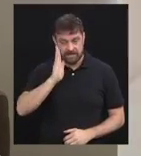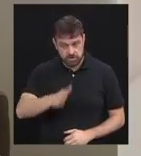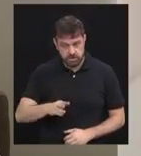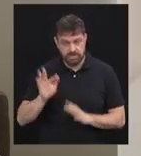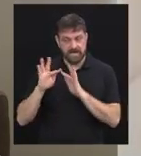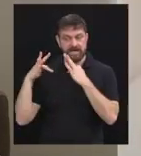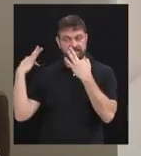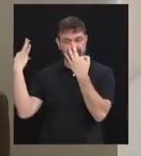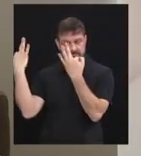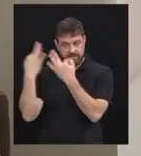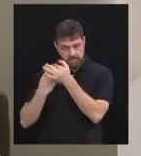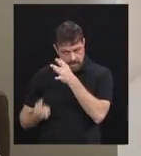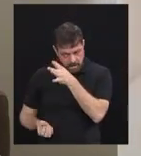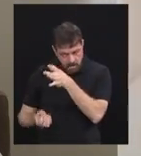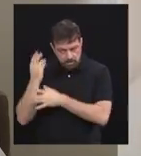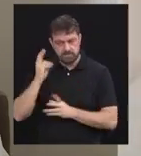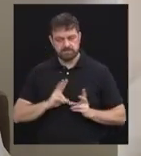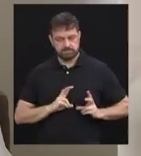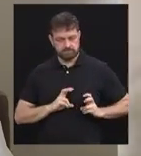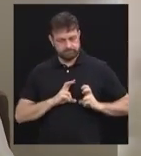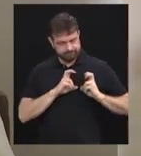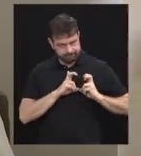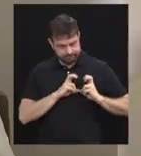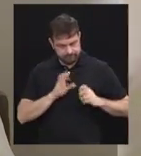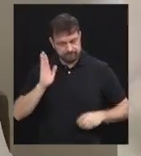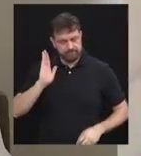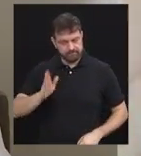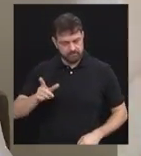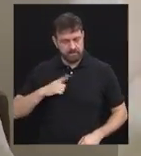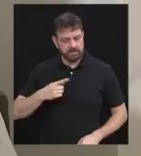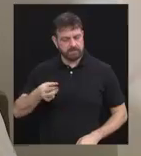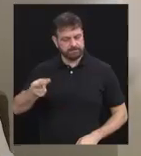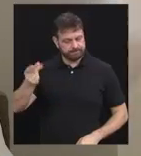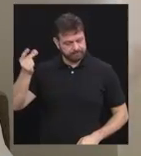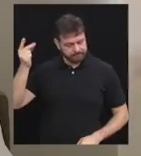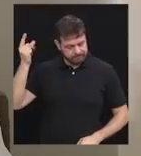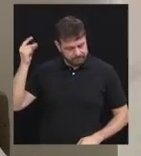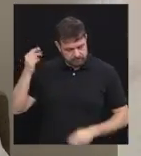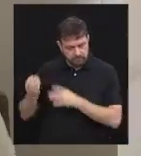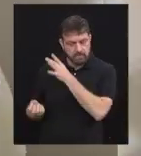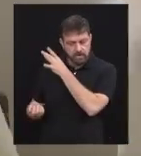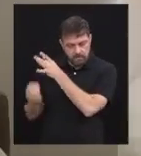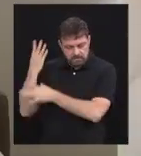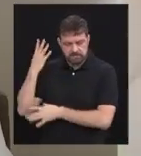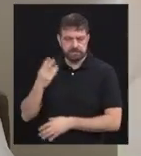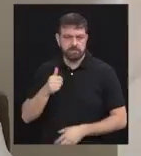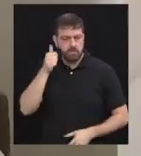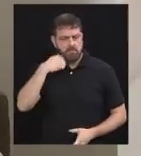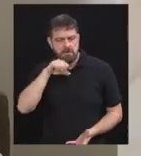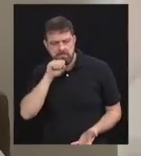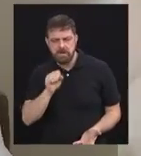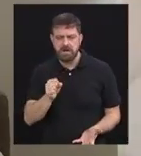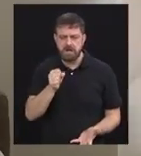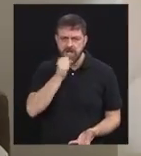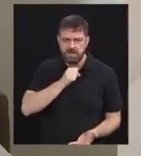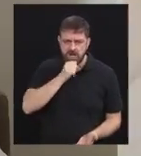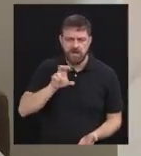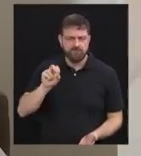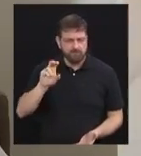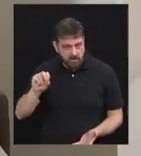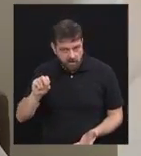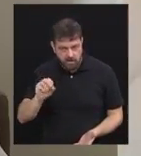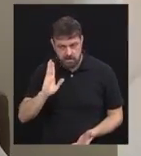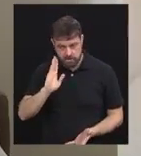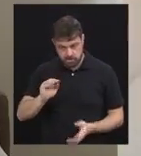familiar positiva, que teve mãe ou avó, ou gente da família do primeiro